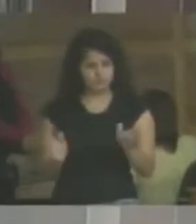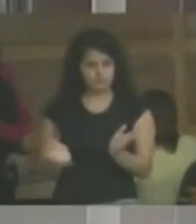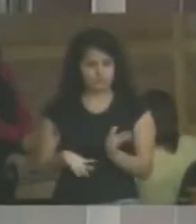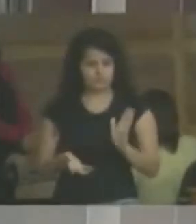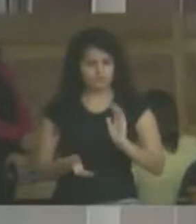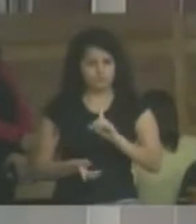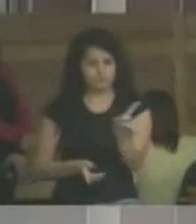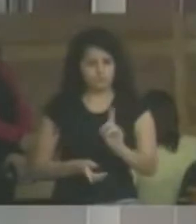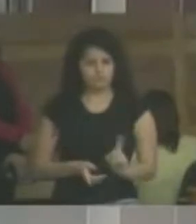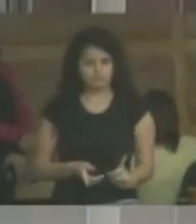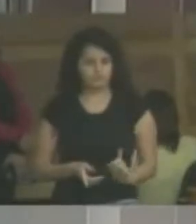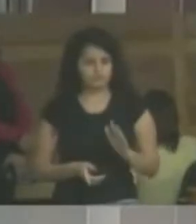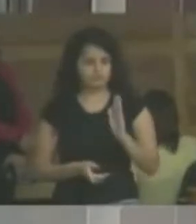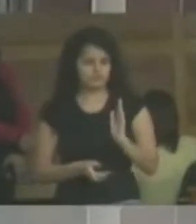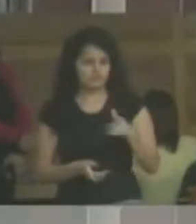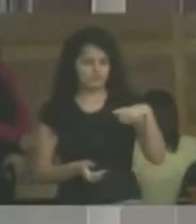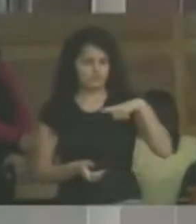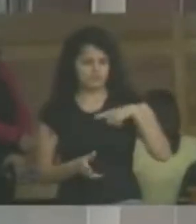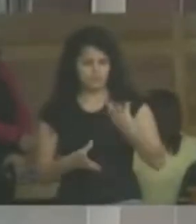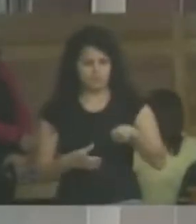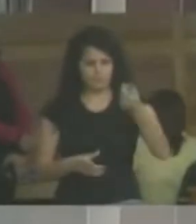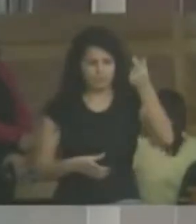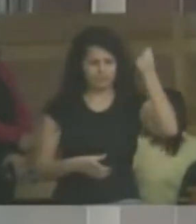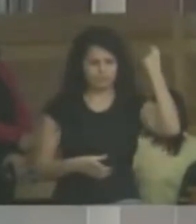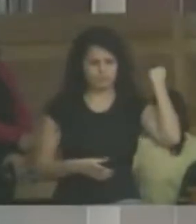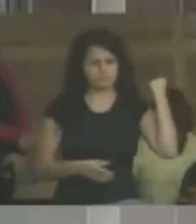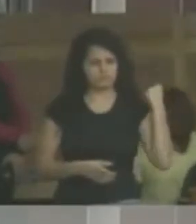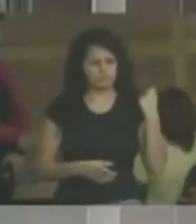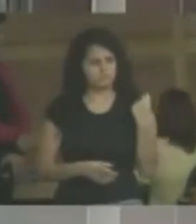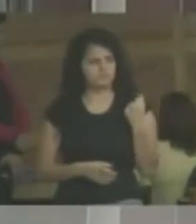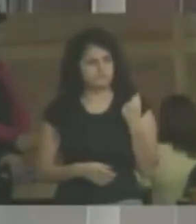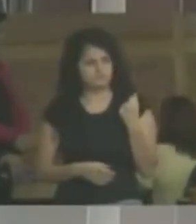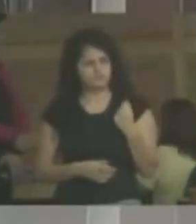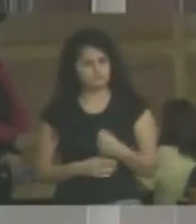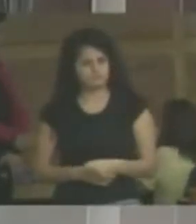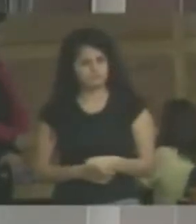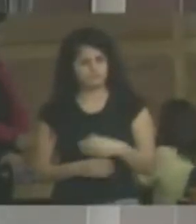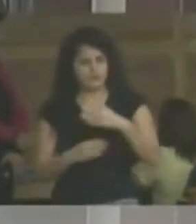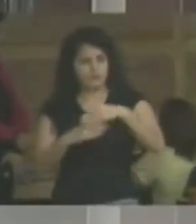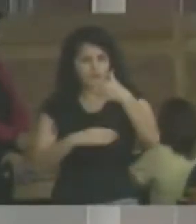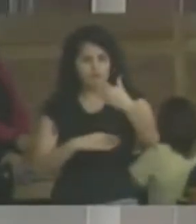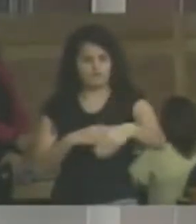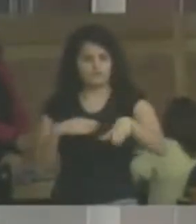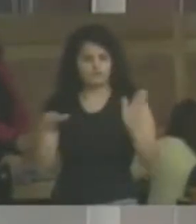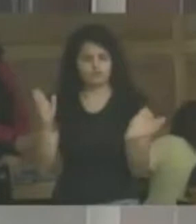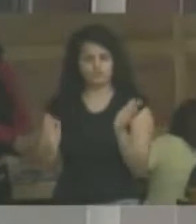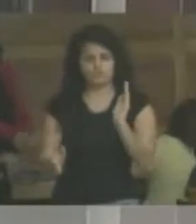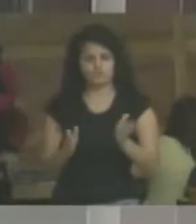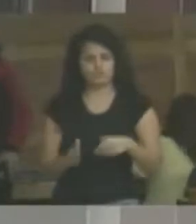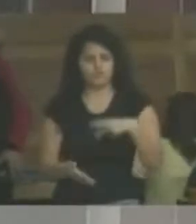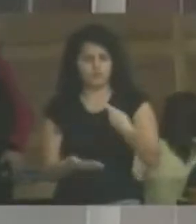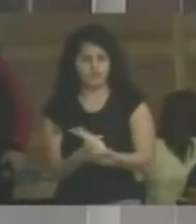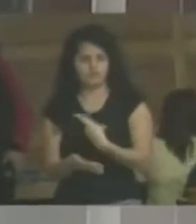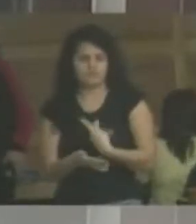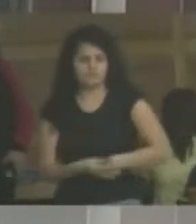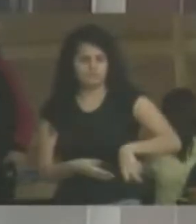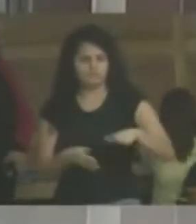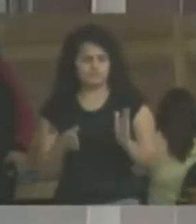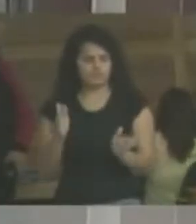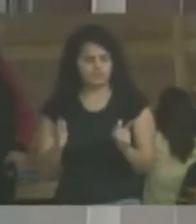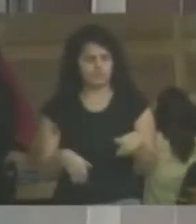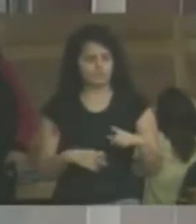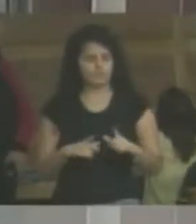está acontecendo há bastante tempo. É reflexo de um governo caótico, um governo